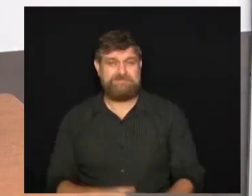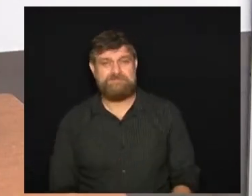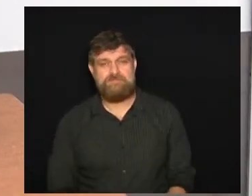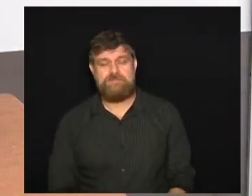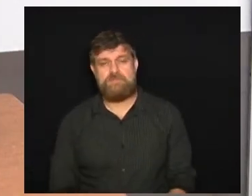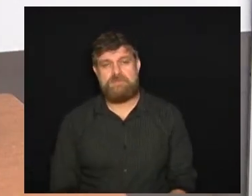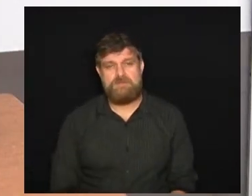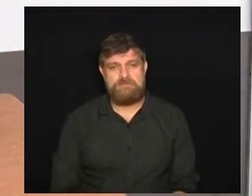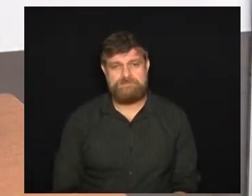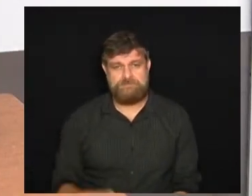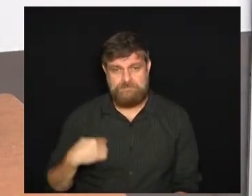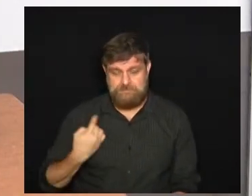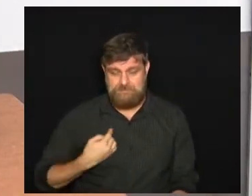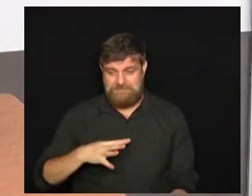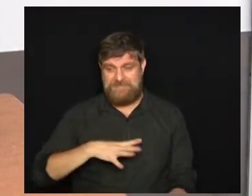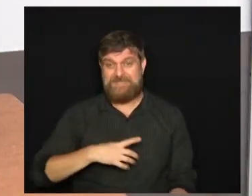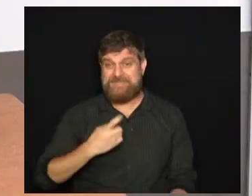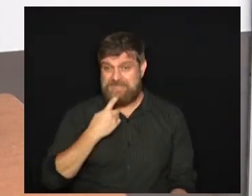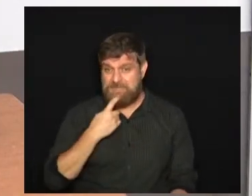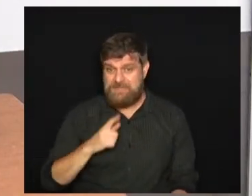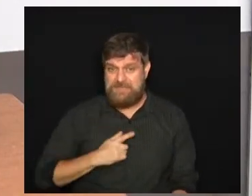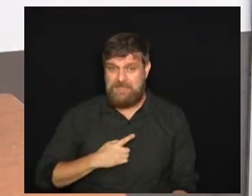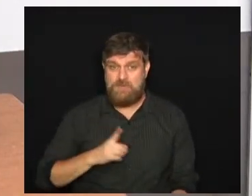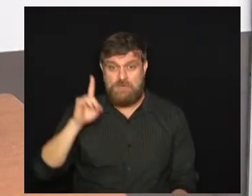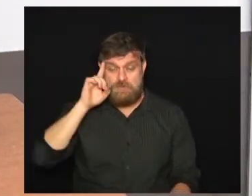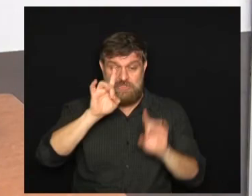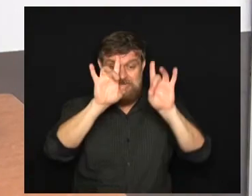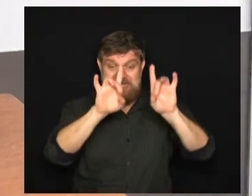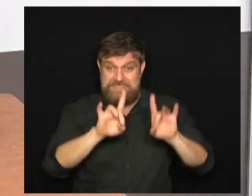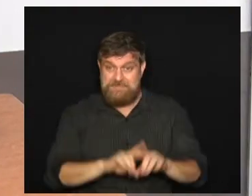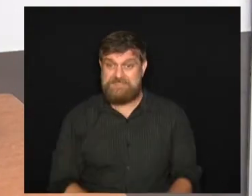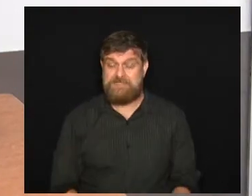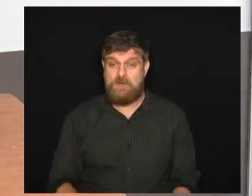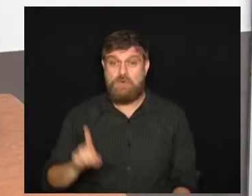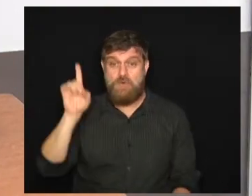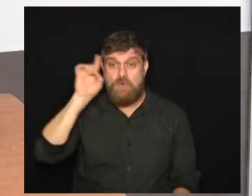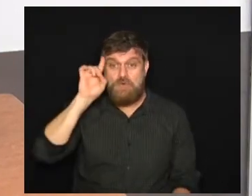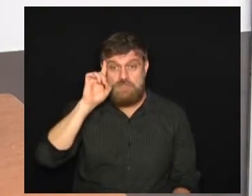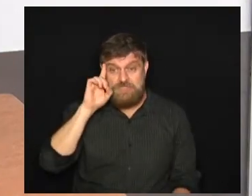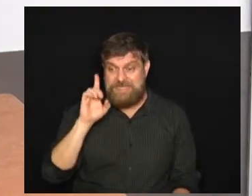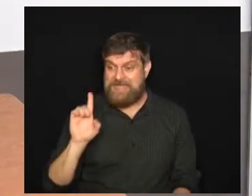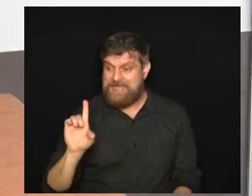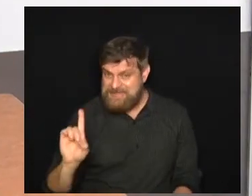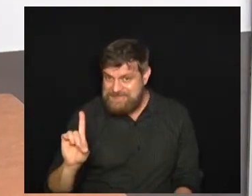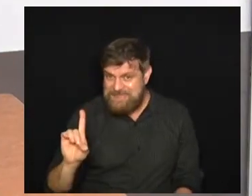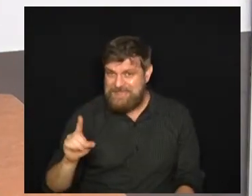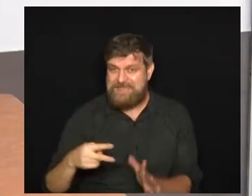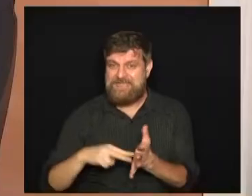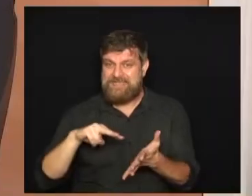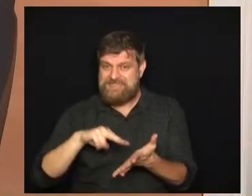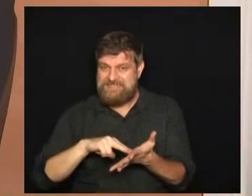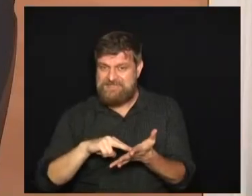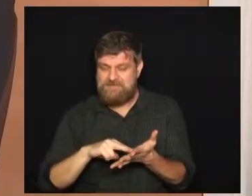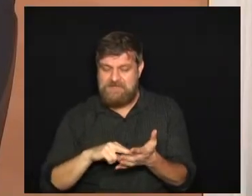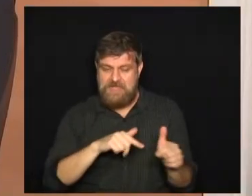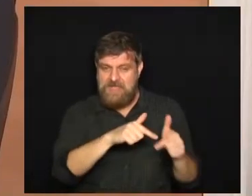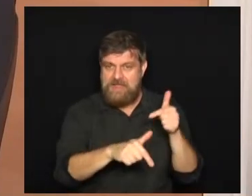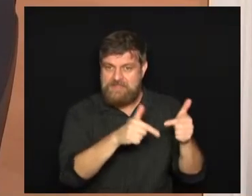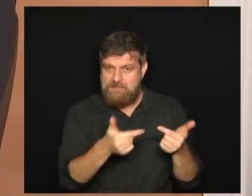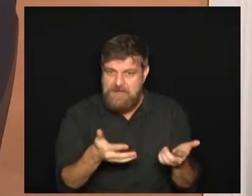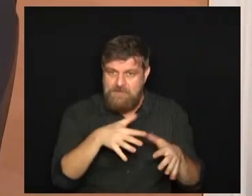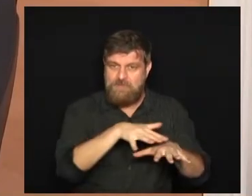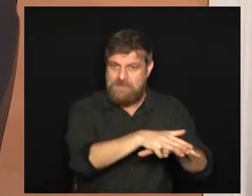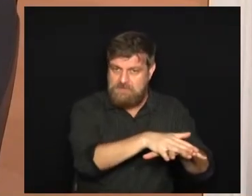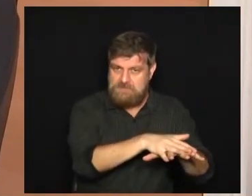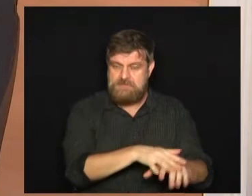gente sempre faz aqui em Campinas o dia D. Dia da inclusão, do trabalho, da empregabilidade. E a gente